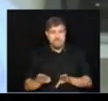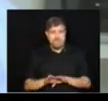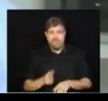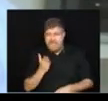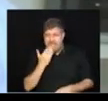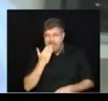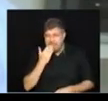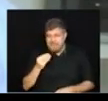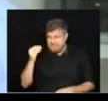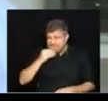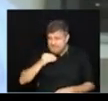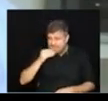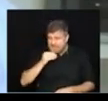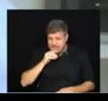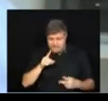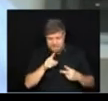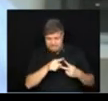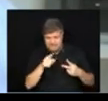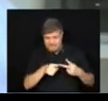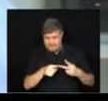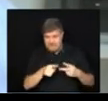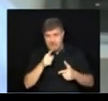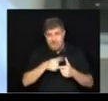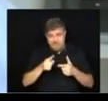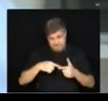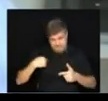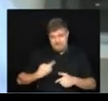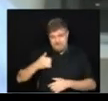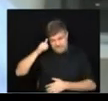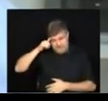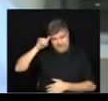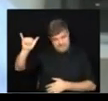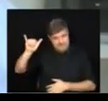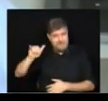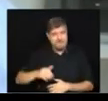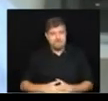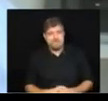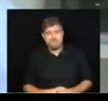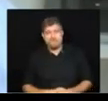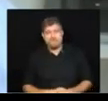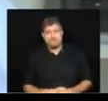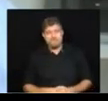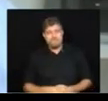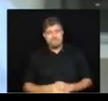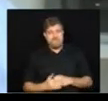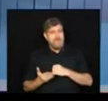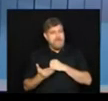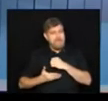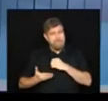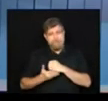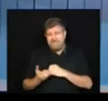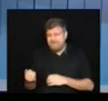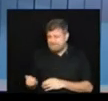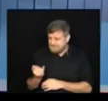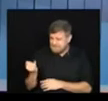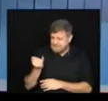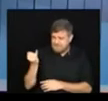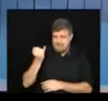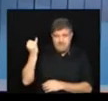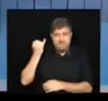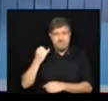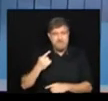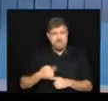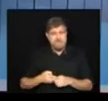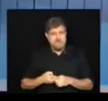dois problemas que a gente precisa evitar nesse período. Isso é de fundamental importância, Rubens, principalmente